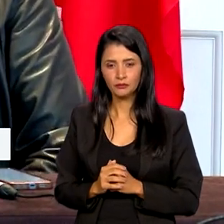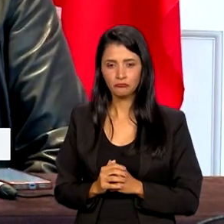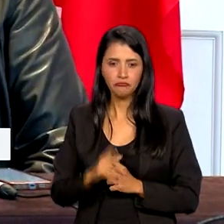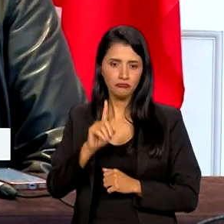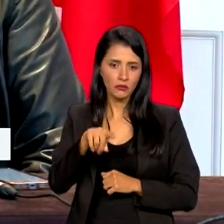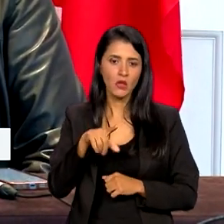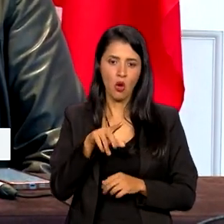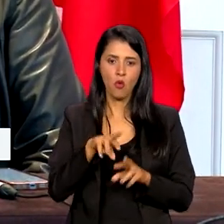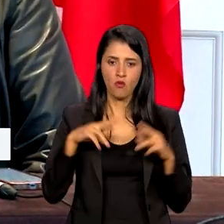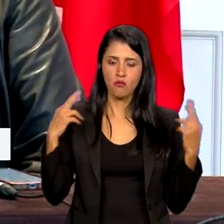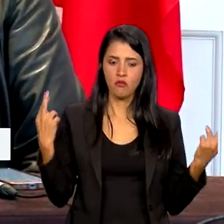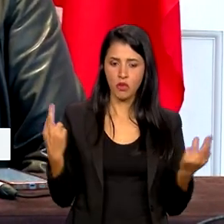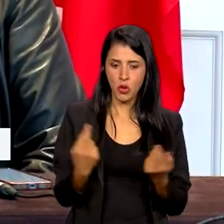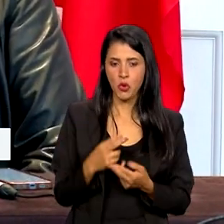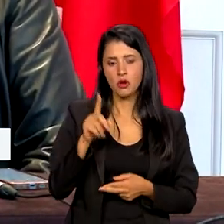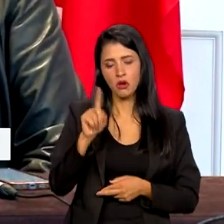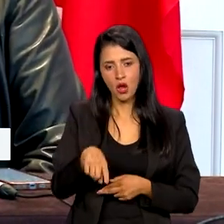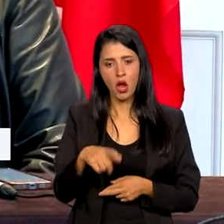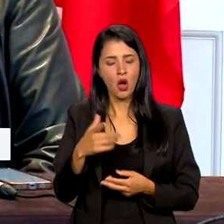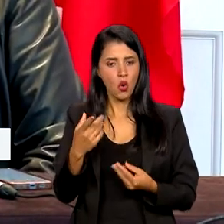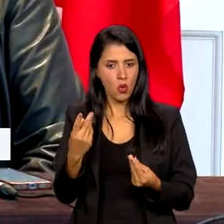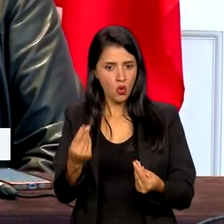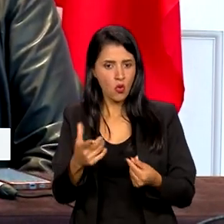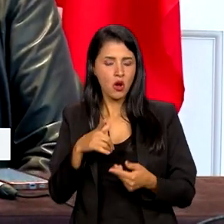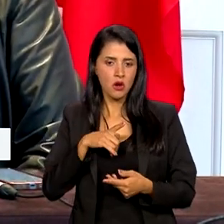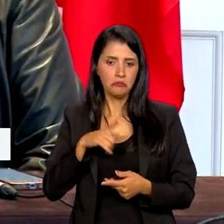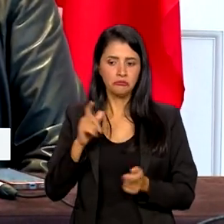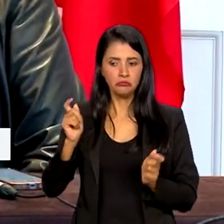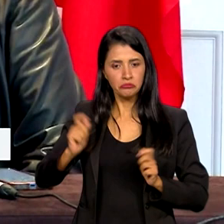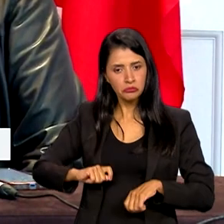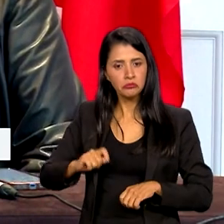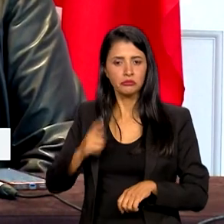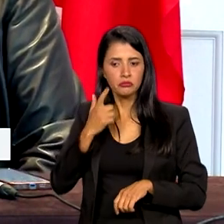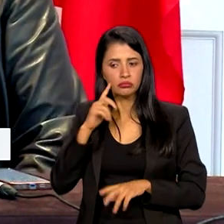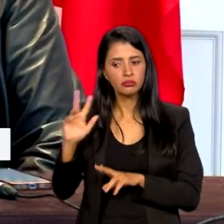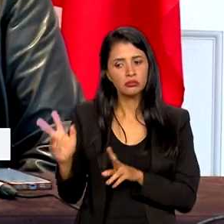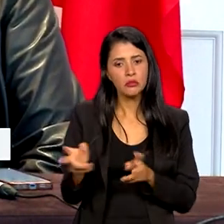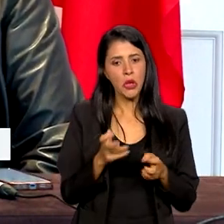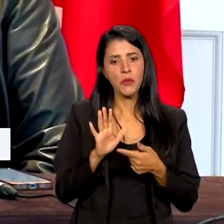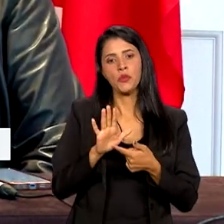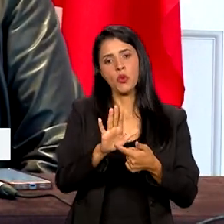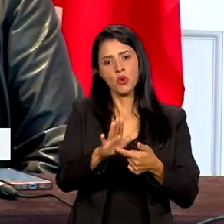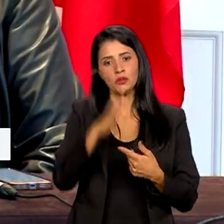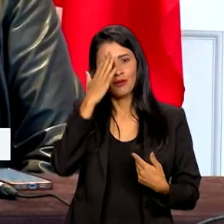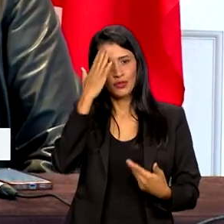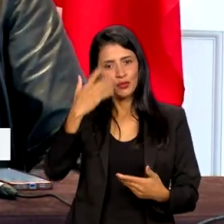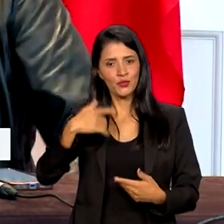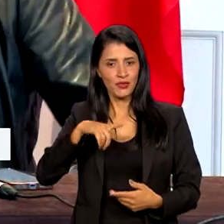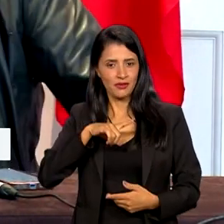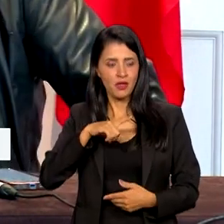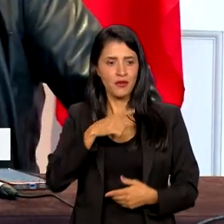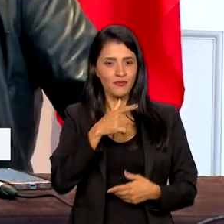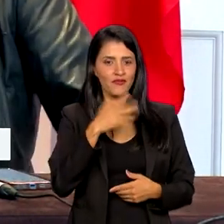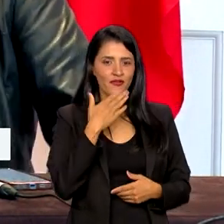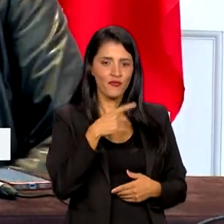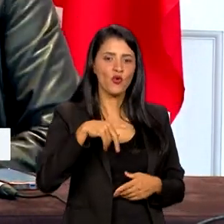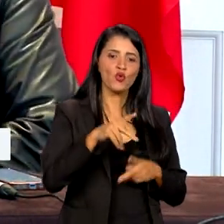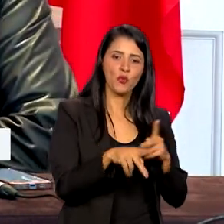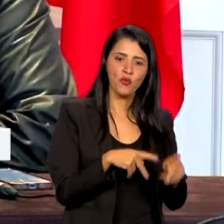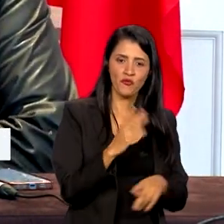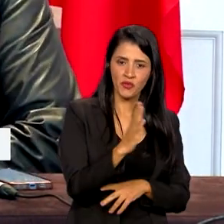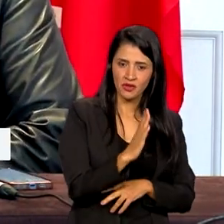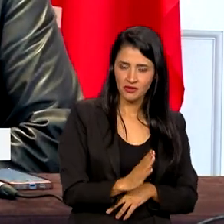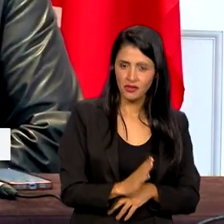foi uma reunião que, de uma maneira, serviu para mostrar a gratidão que nós temos pelo povo brasileiro, da